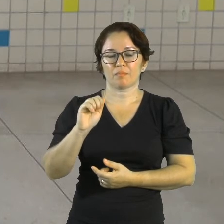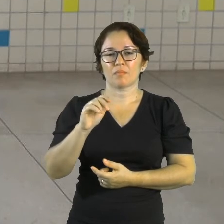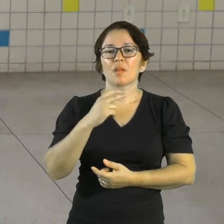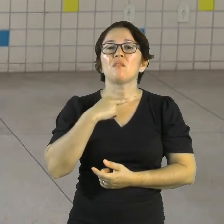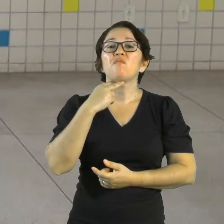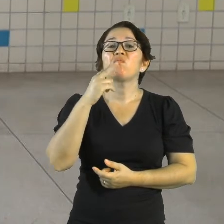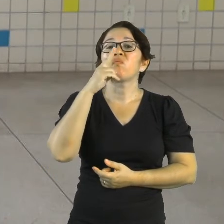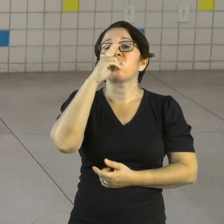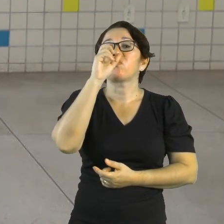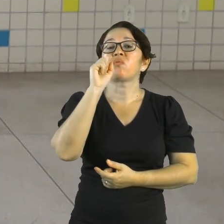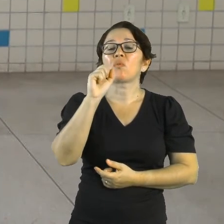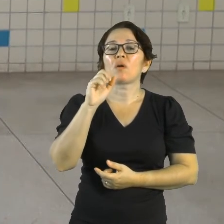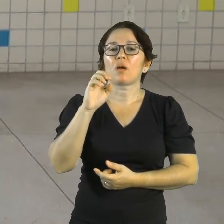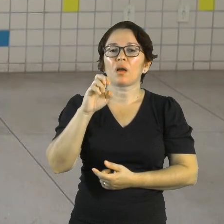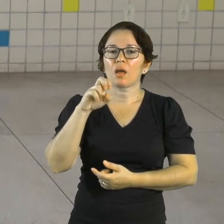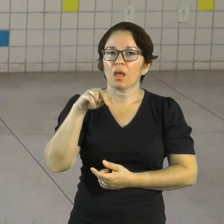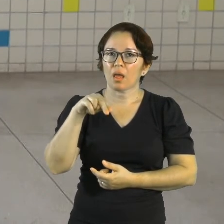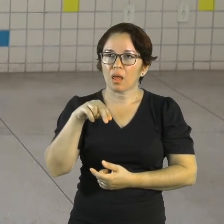tônica?